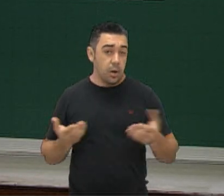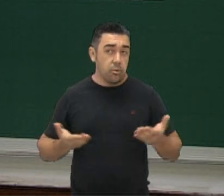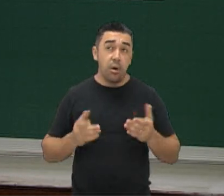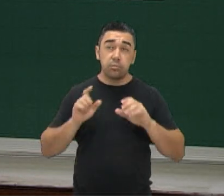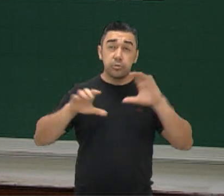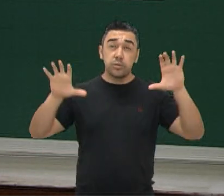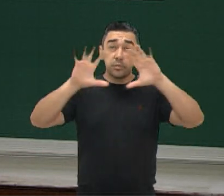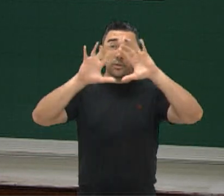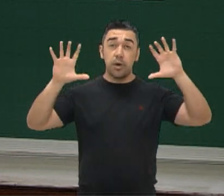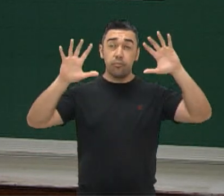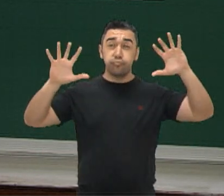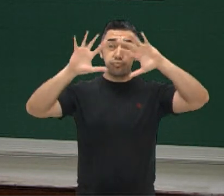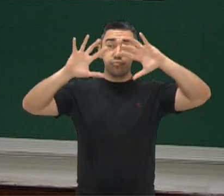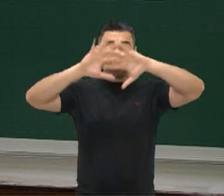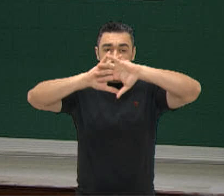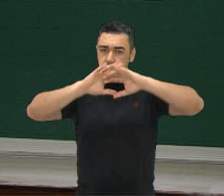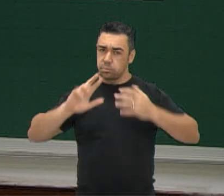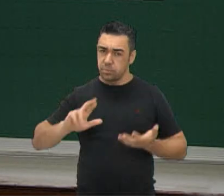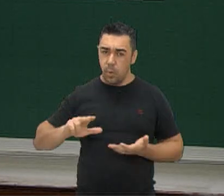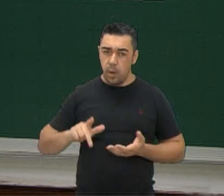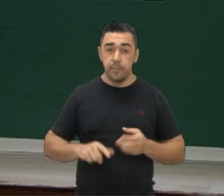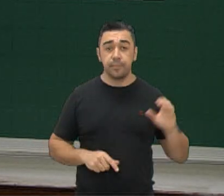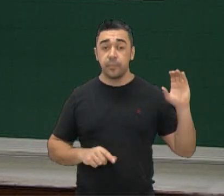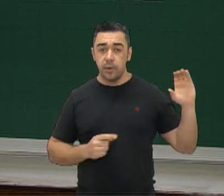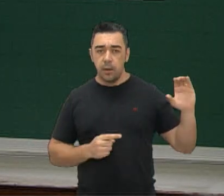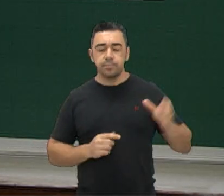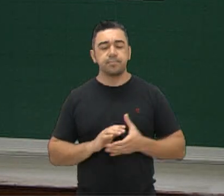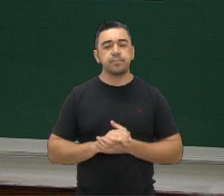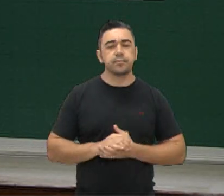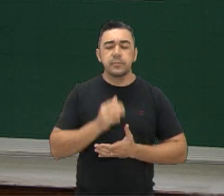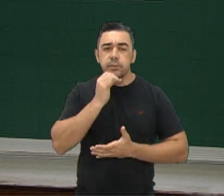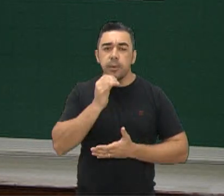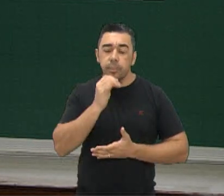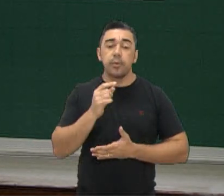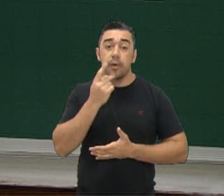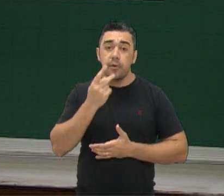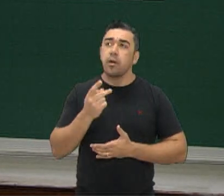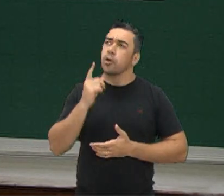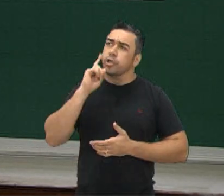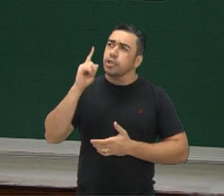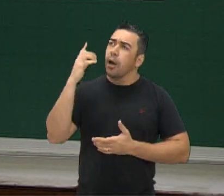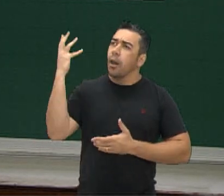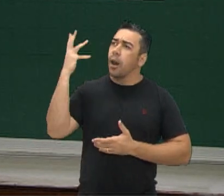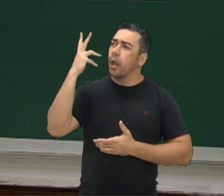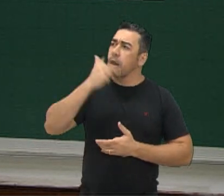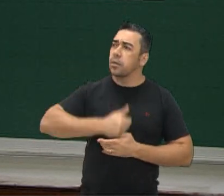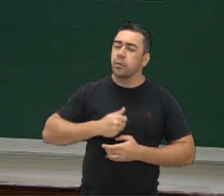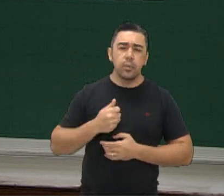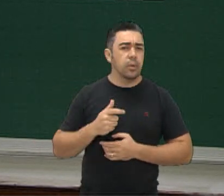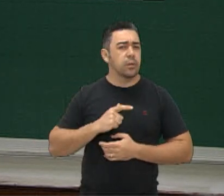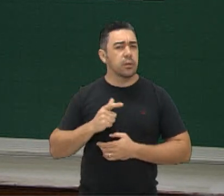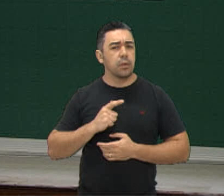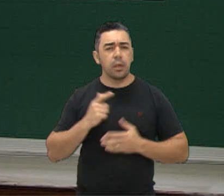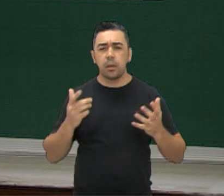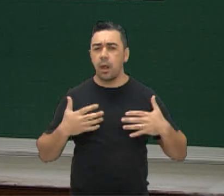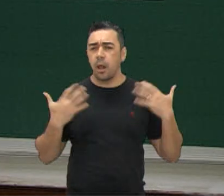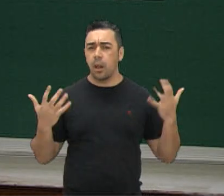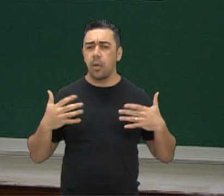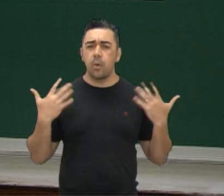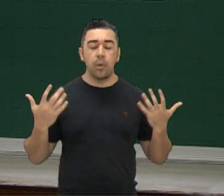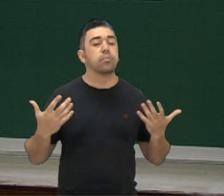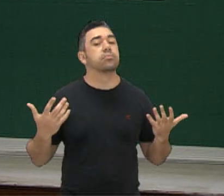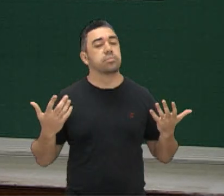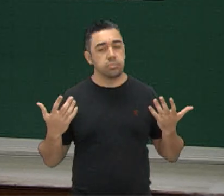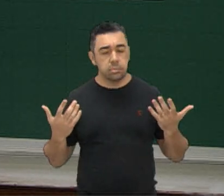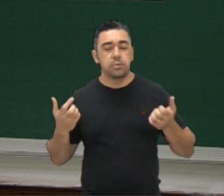nublado, né? Acredito eu que também não. Agora, quando eu digo que o dia está lindo e hace calor, aí sim